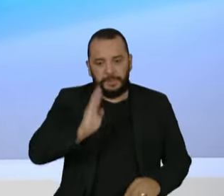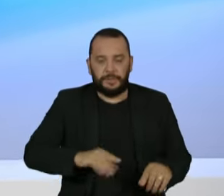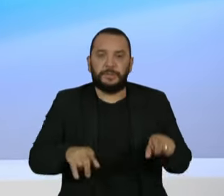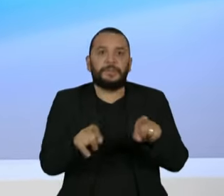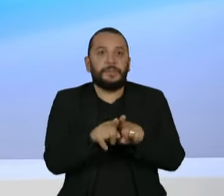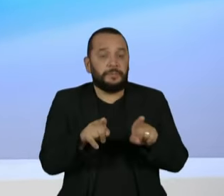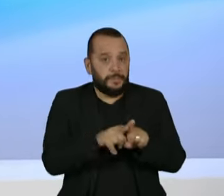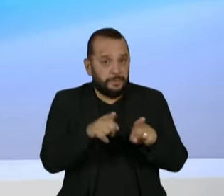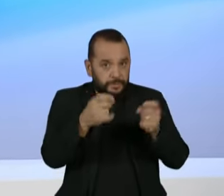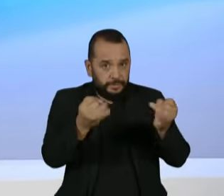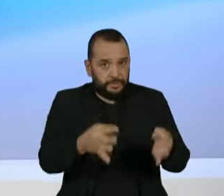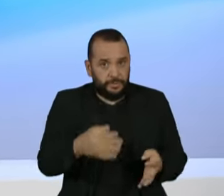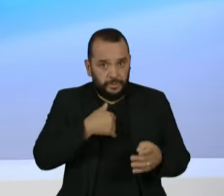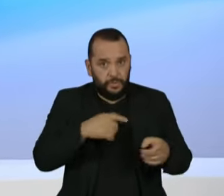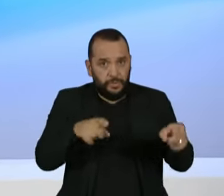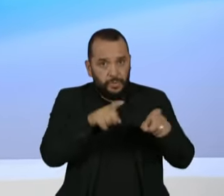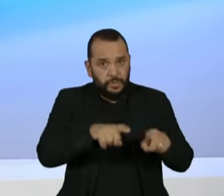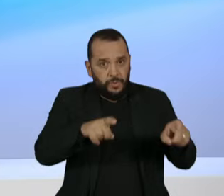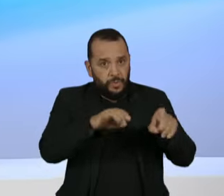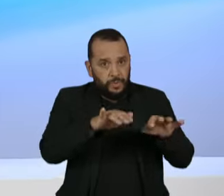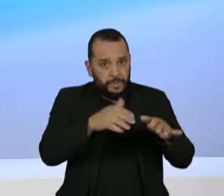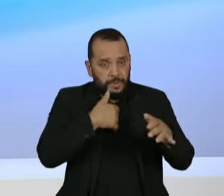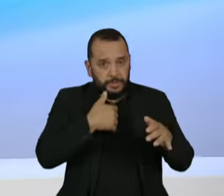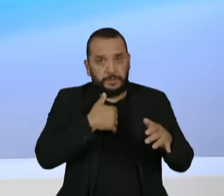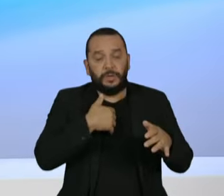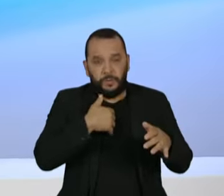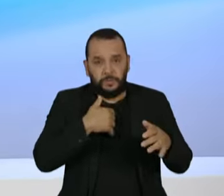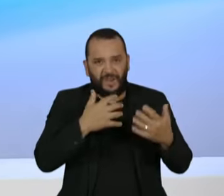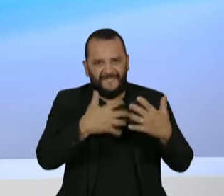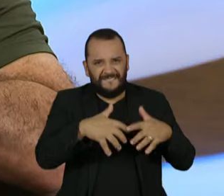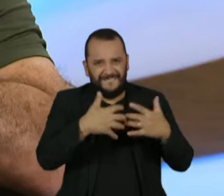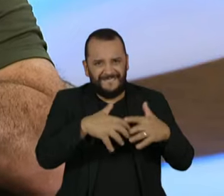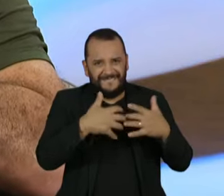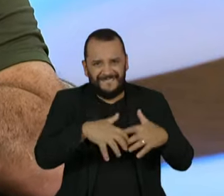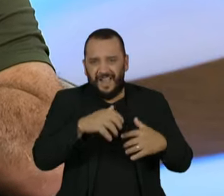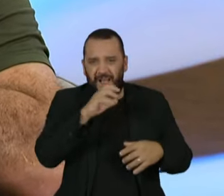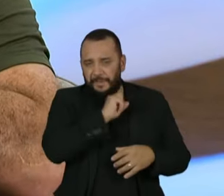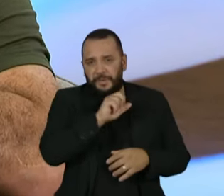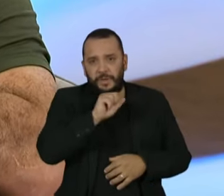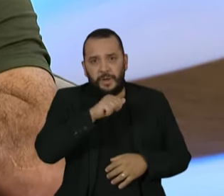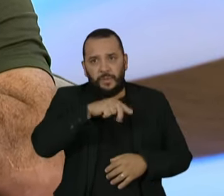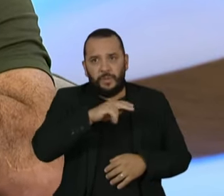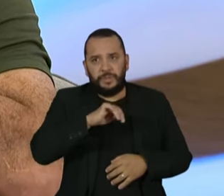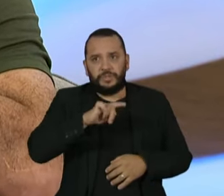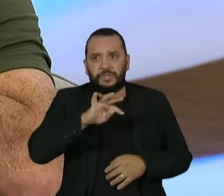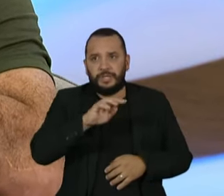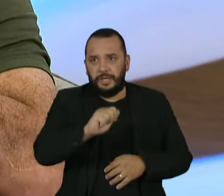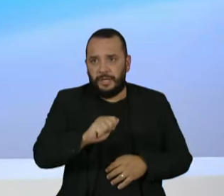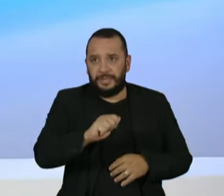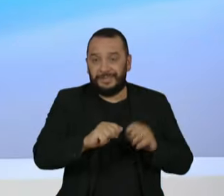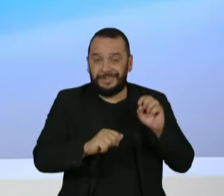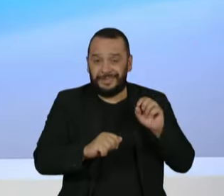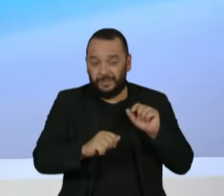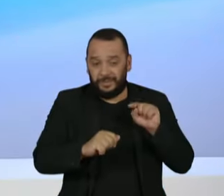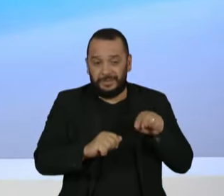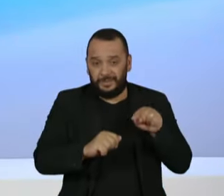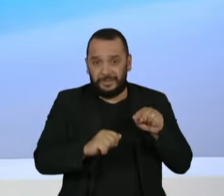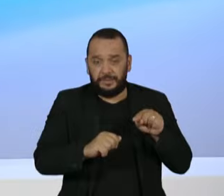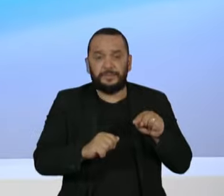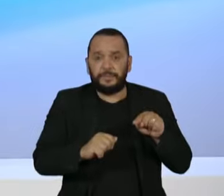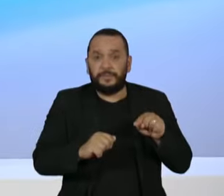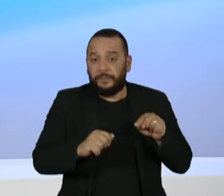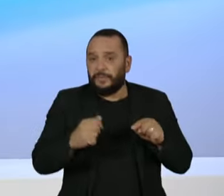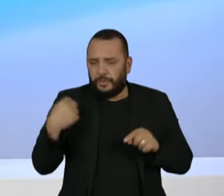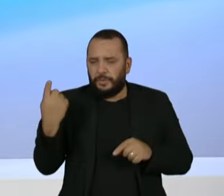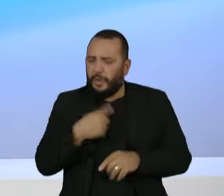de problema hoje que a gente sabe pouco né Porque não aparece mas tem muito mais problema se vier a computação quântica